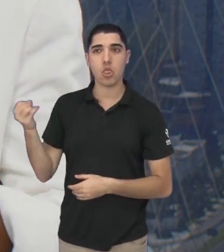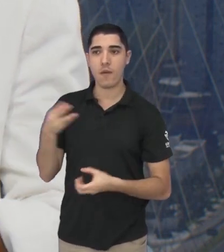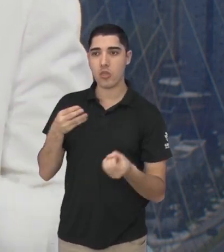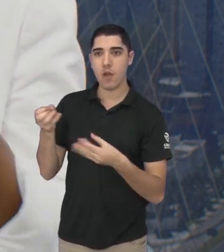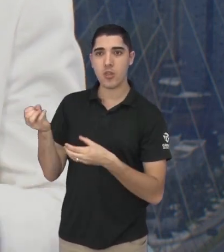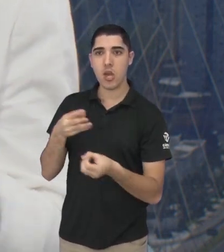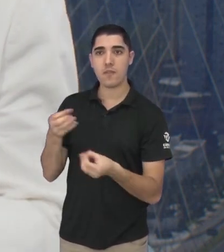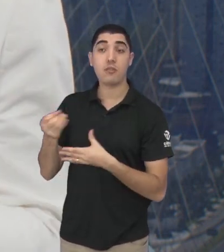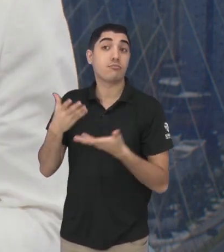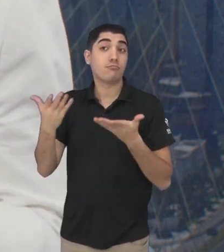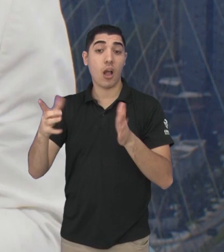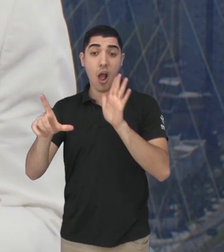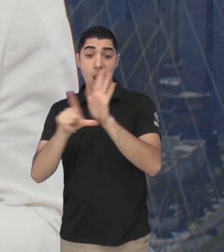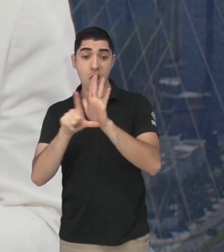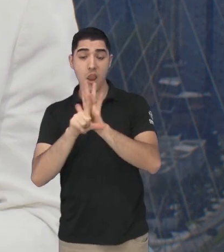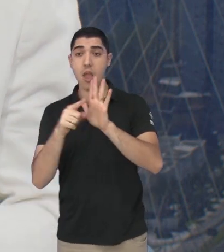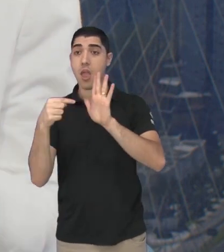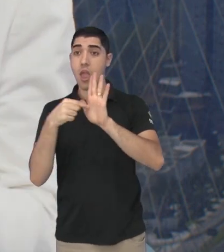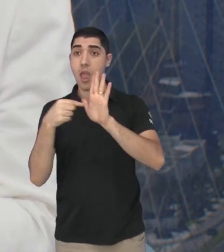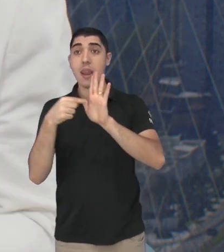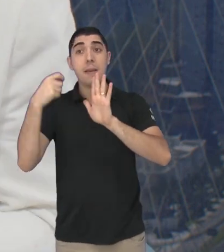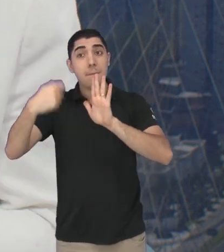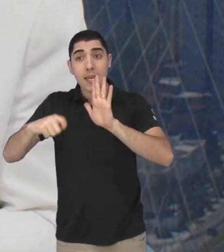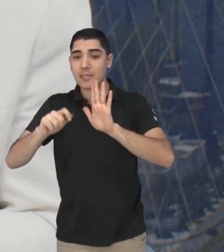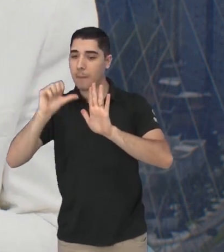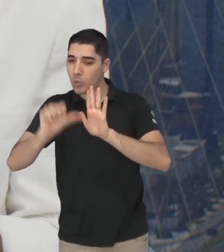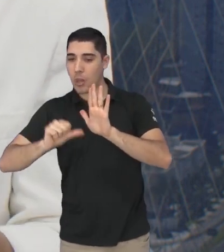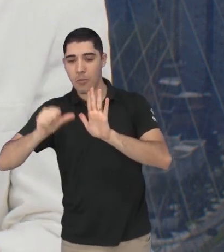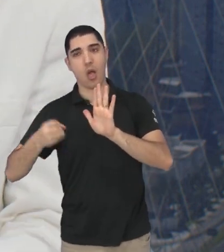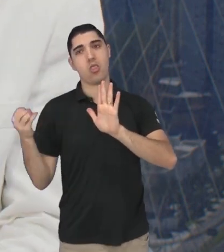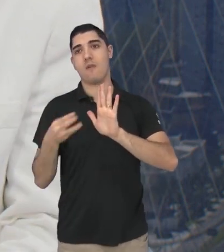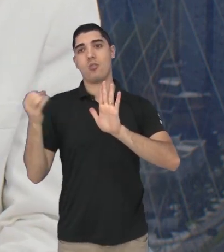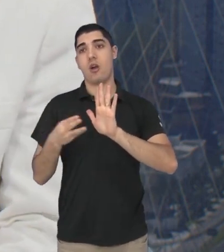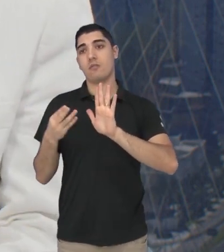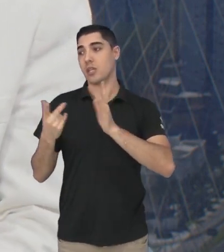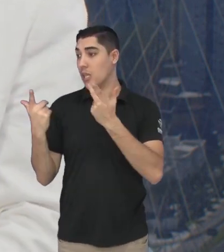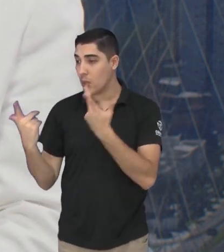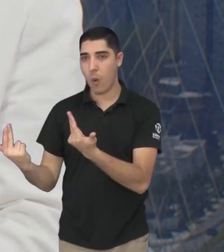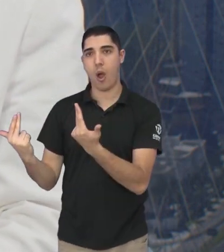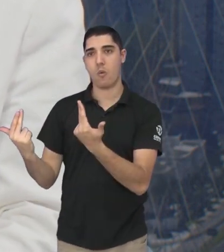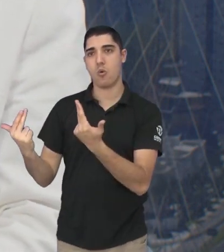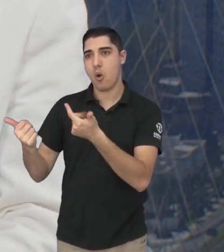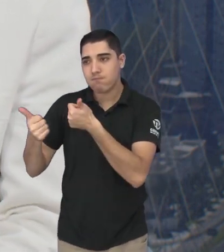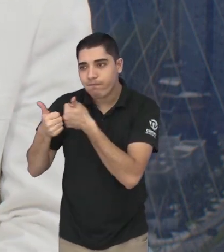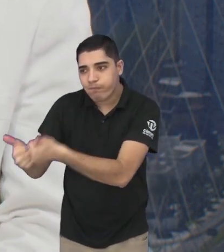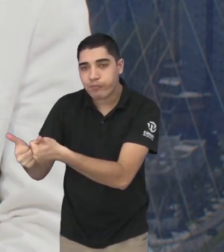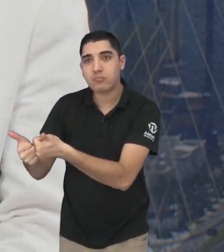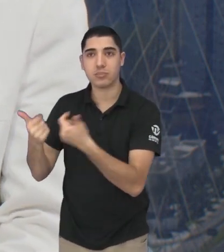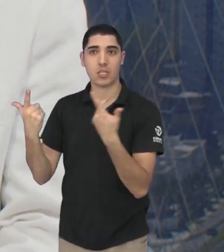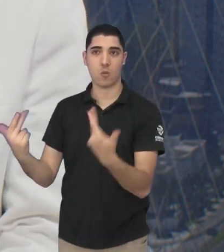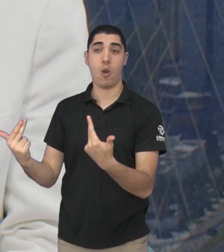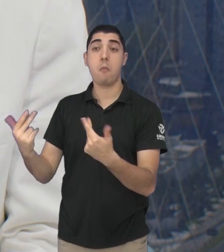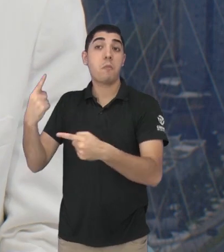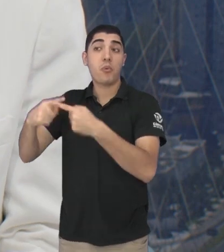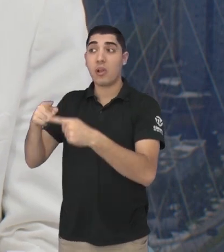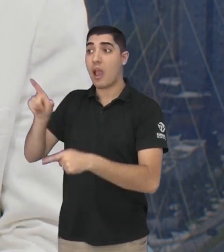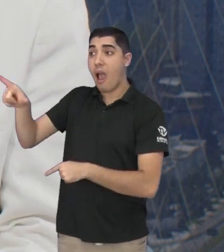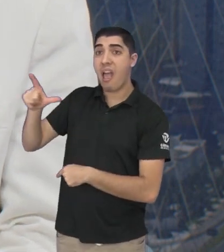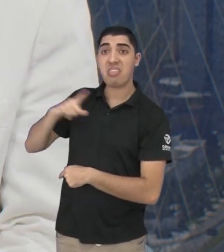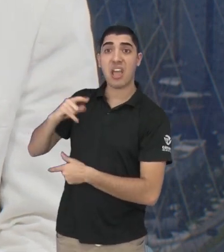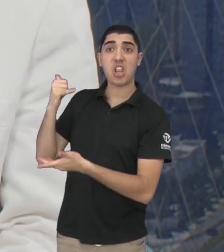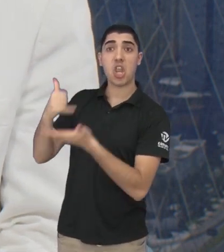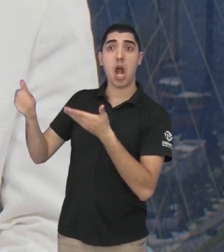Então, a lei acaba conseguindo ter que correr muito para poder acompanhar tudo isso, né? Porque ela, cada dia, eles apresentam